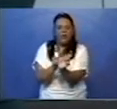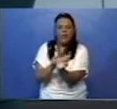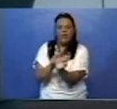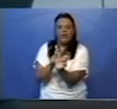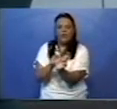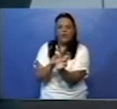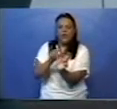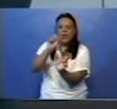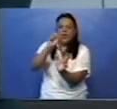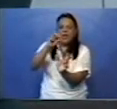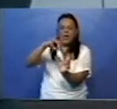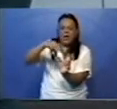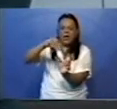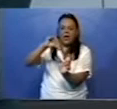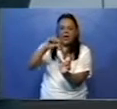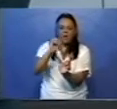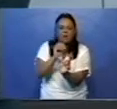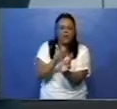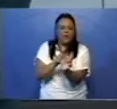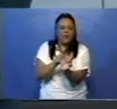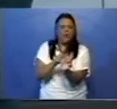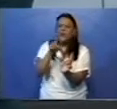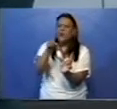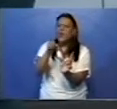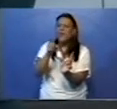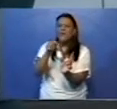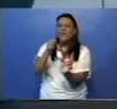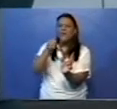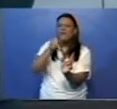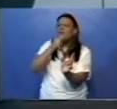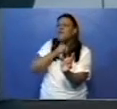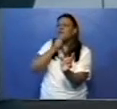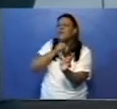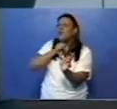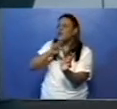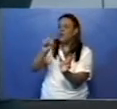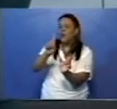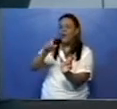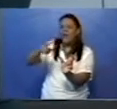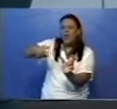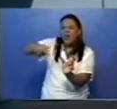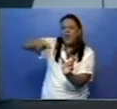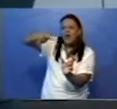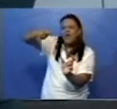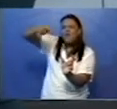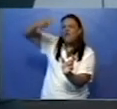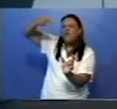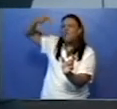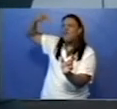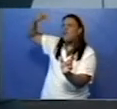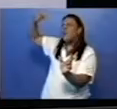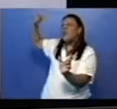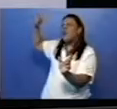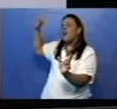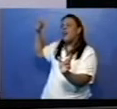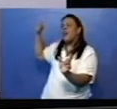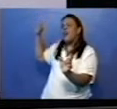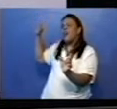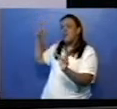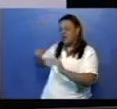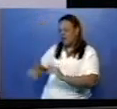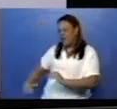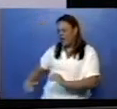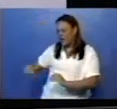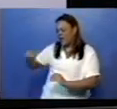seja velho de idade, mas sim um amigo de muito tempo, de anos, né? Começou lá na infância e até agora que somos